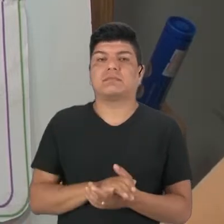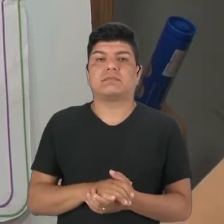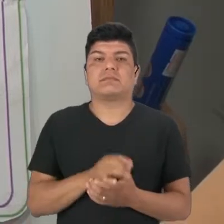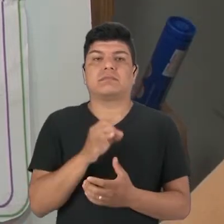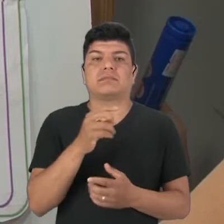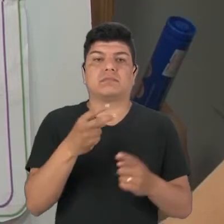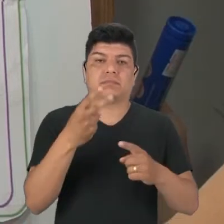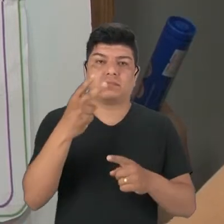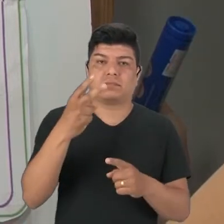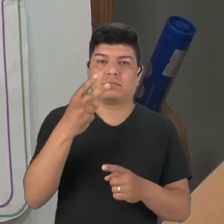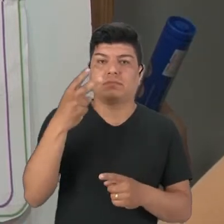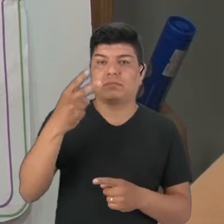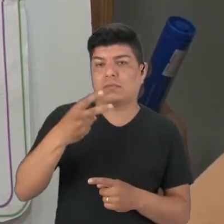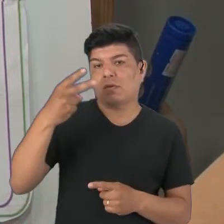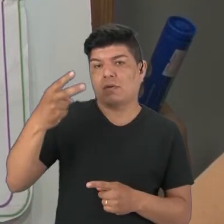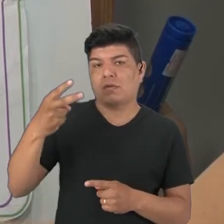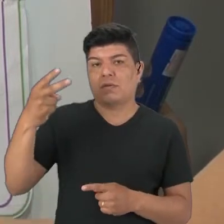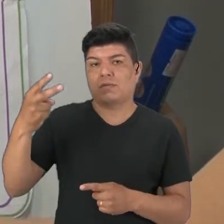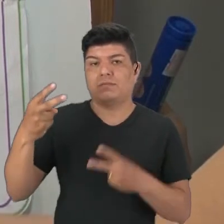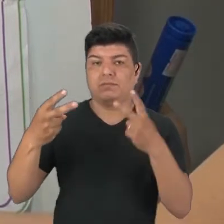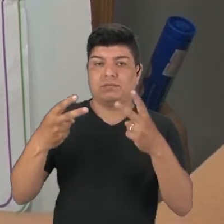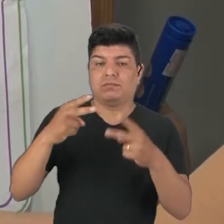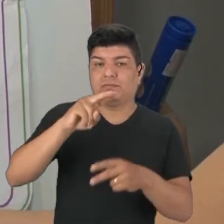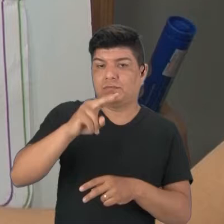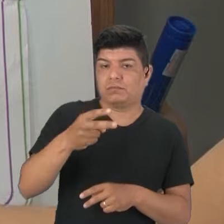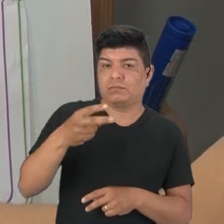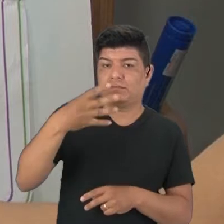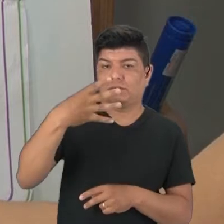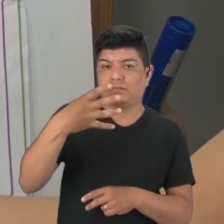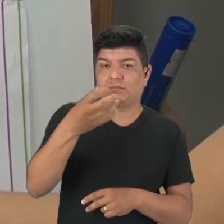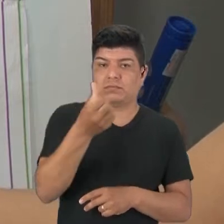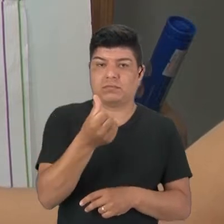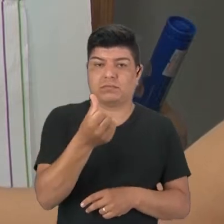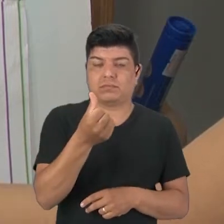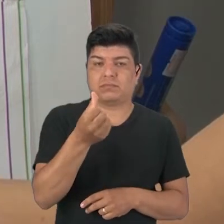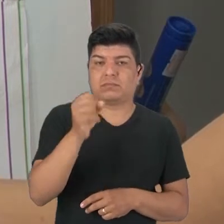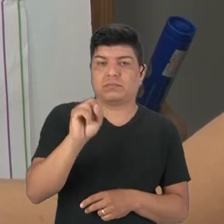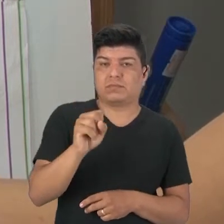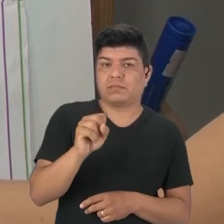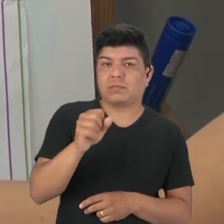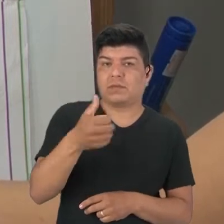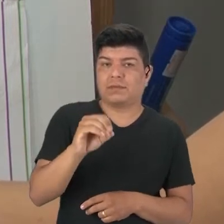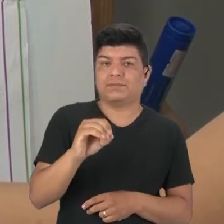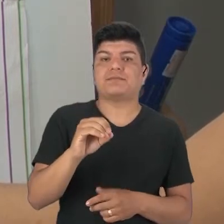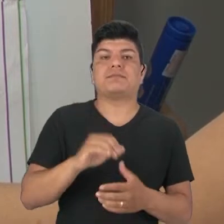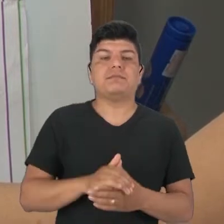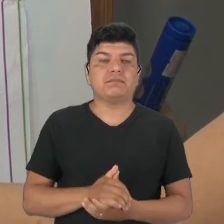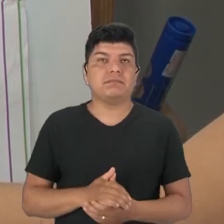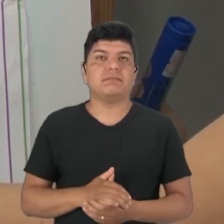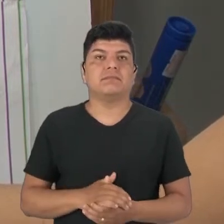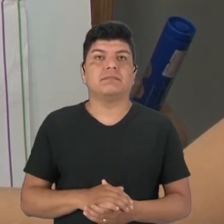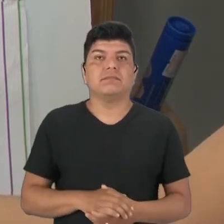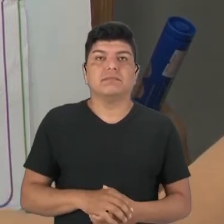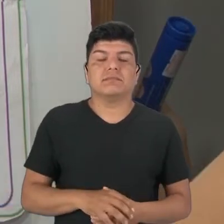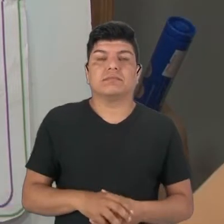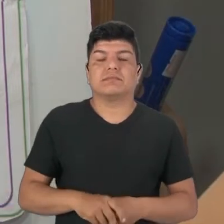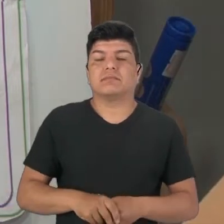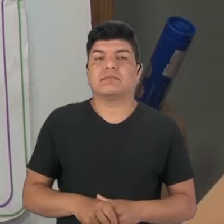está de 2 em 2, se você observar, tá 2, ó, 4, 6, 8, 10,